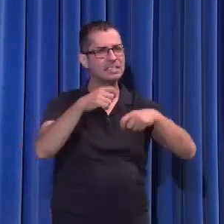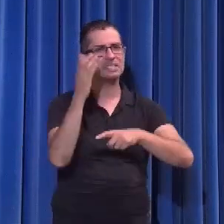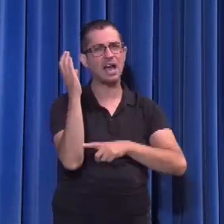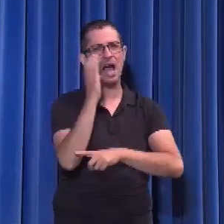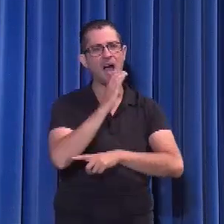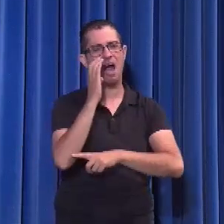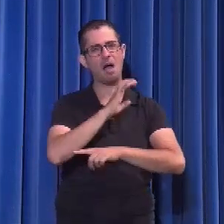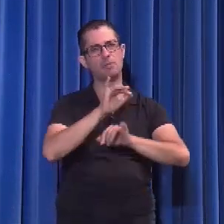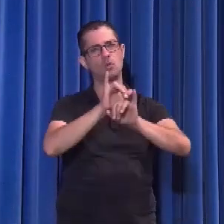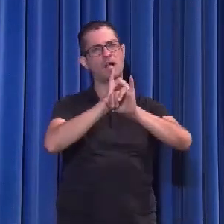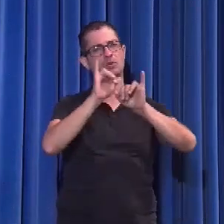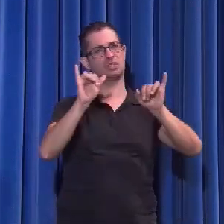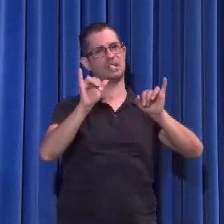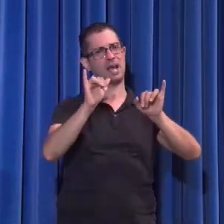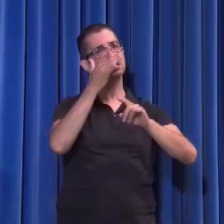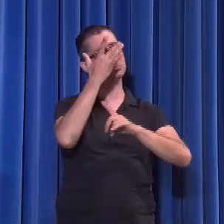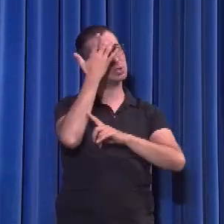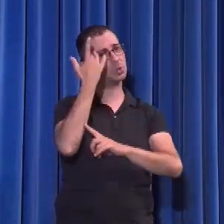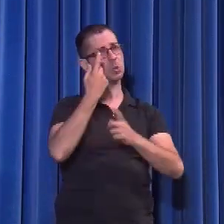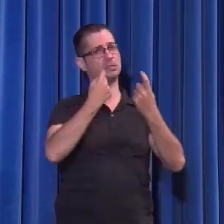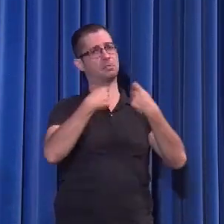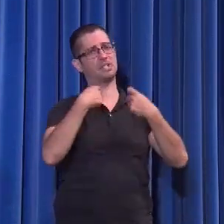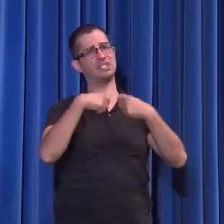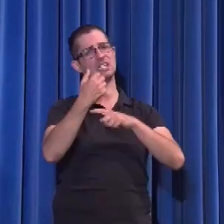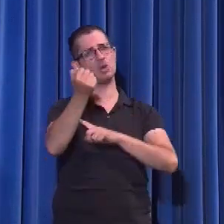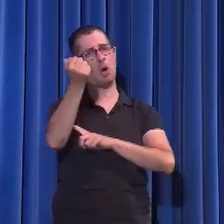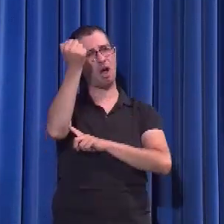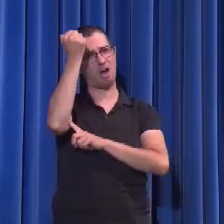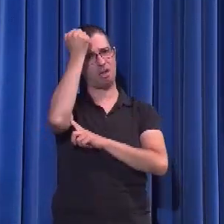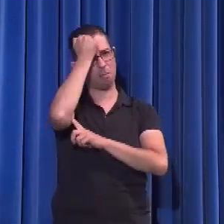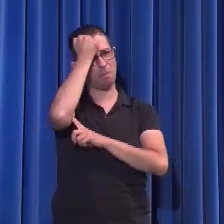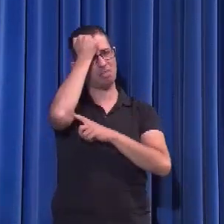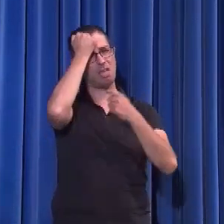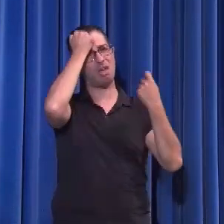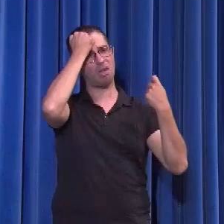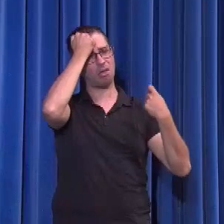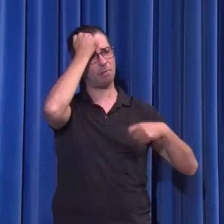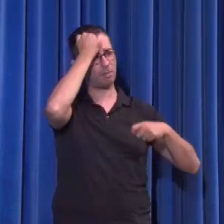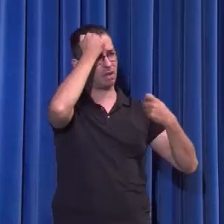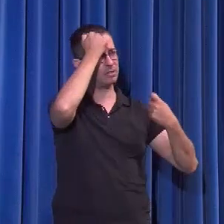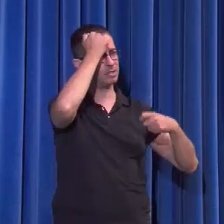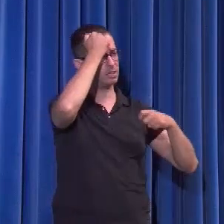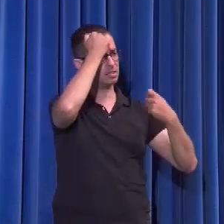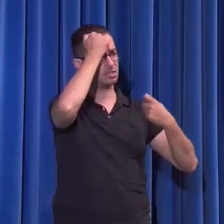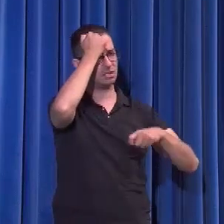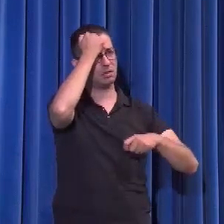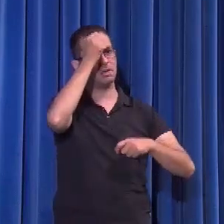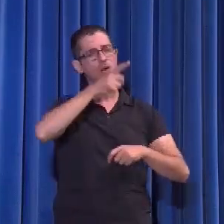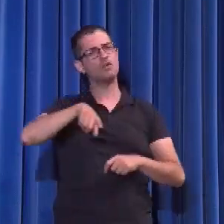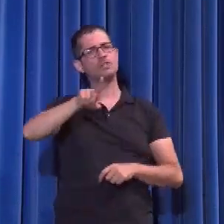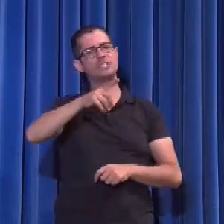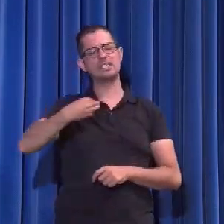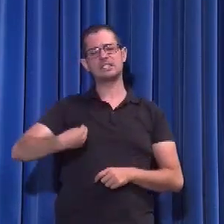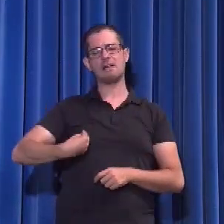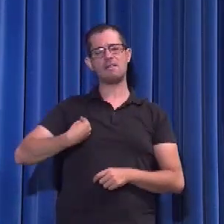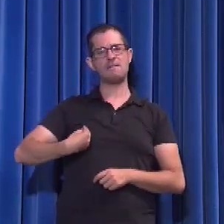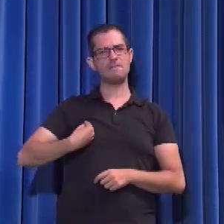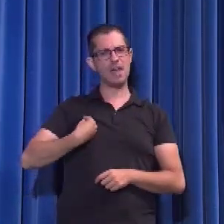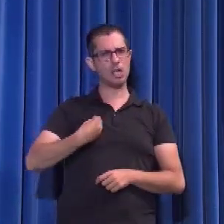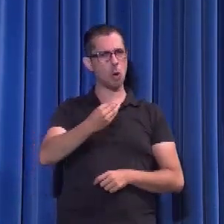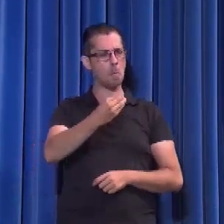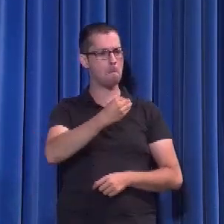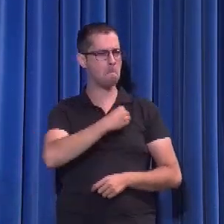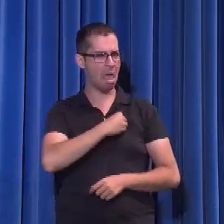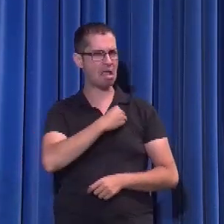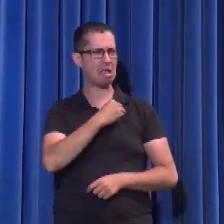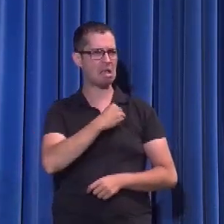anunciar: arrependei-vos. Arrependei-vos. Vocês estão vivendo em pecado, vocês